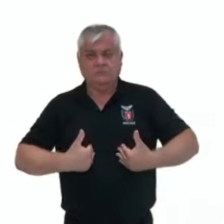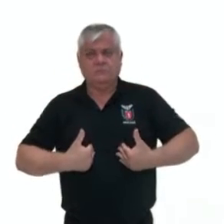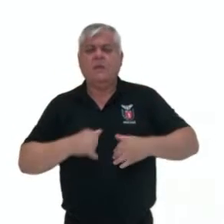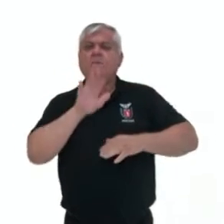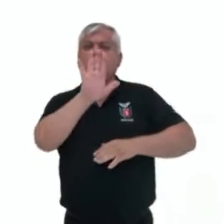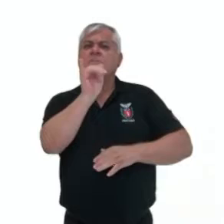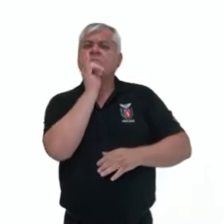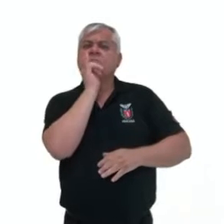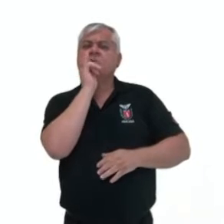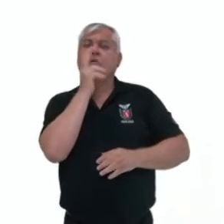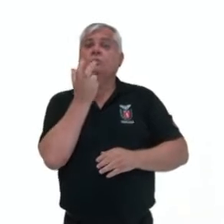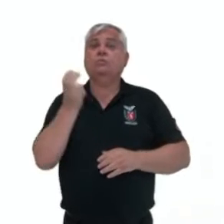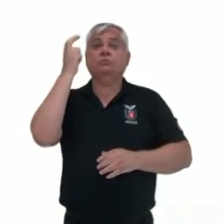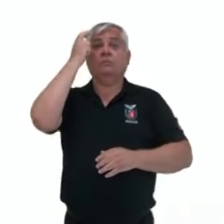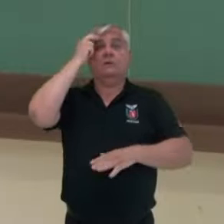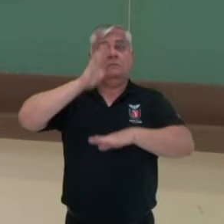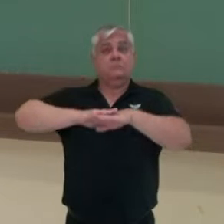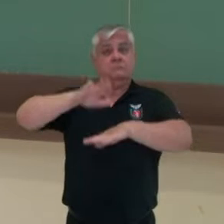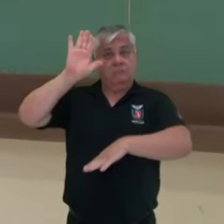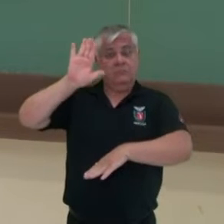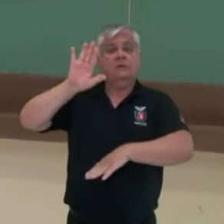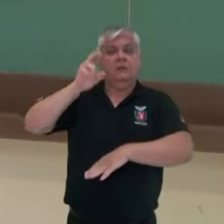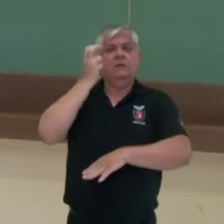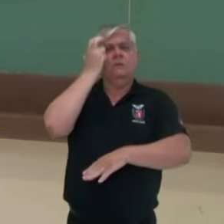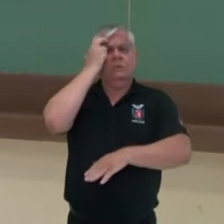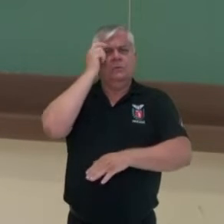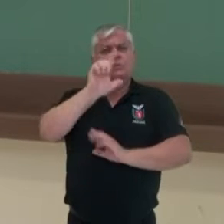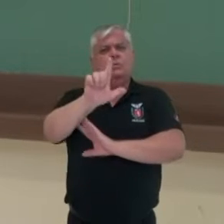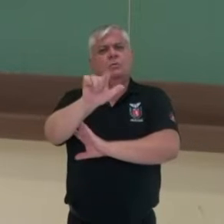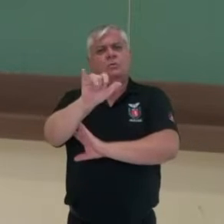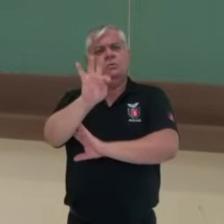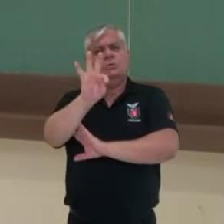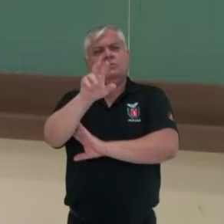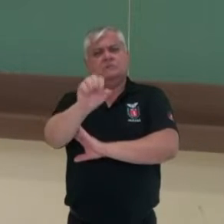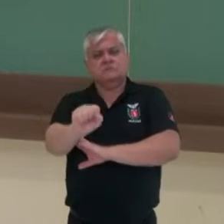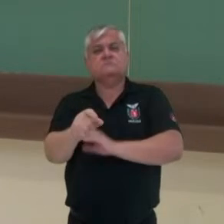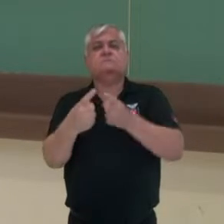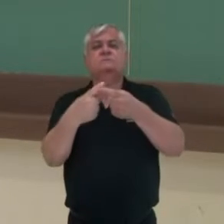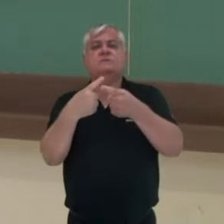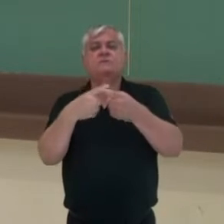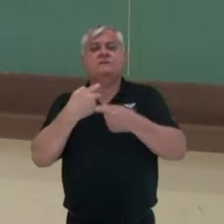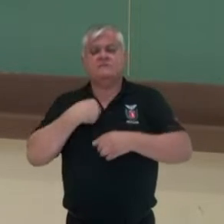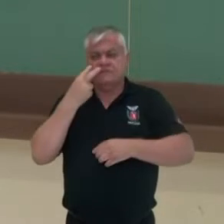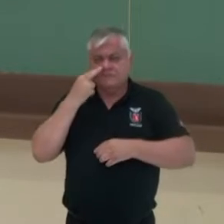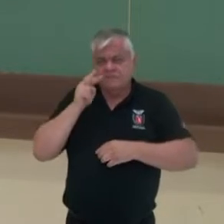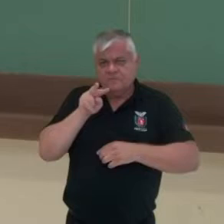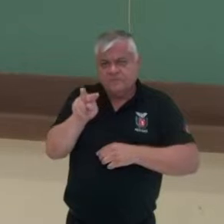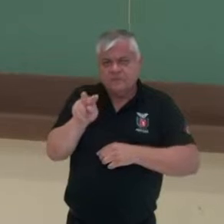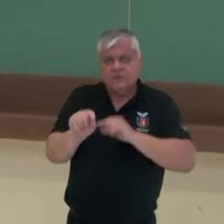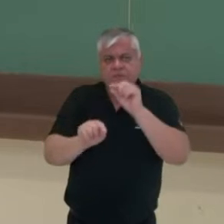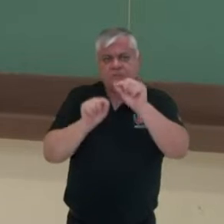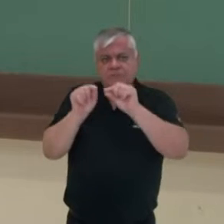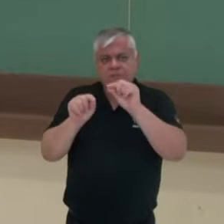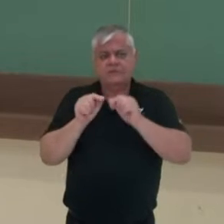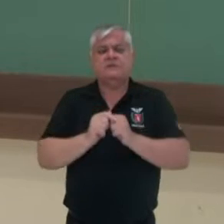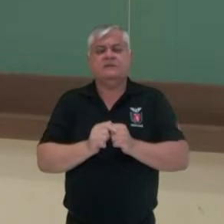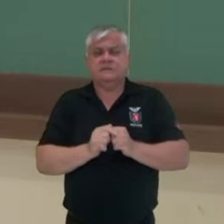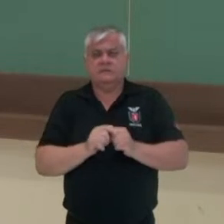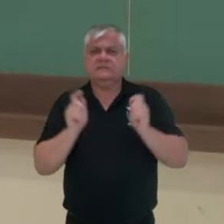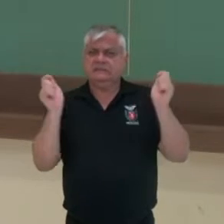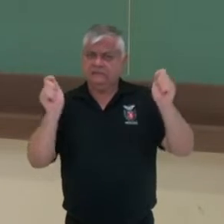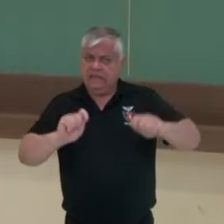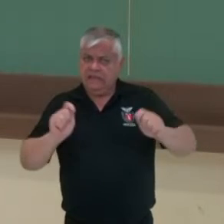muito da questão cultural das lutas. Então, talvez vocês vejam algumas que elas façam sentido